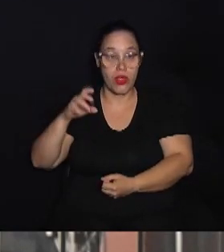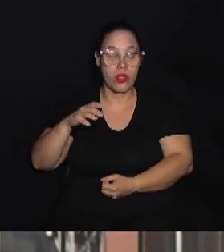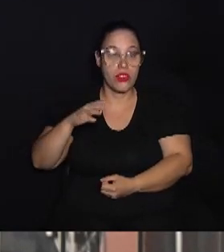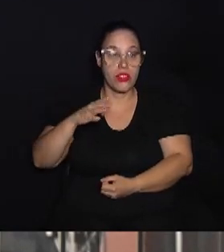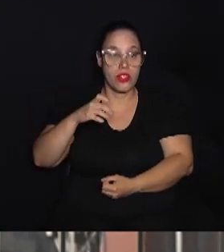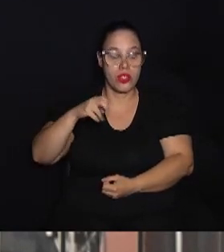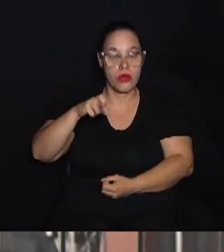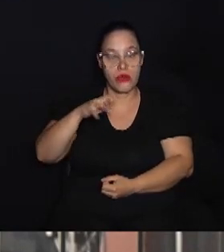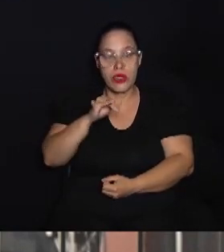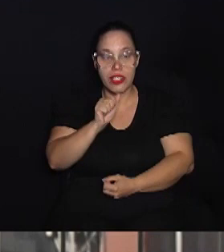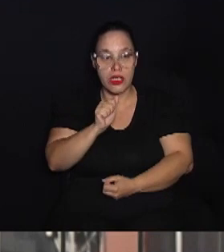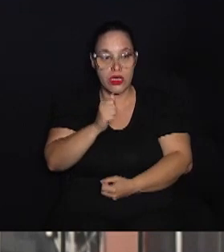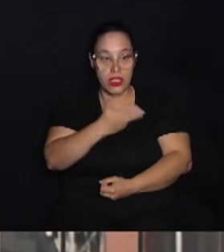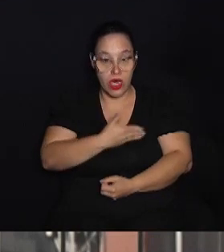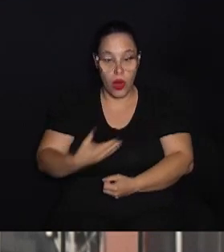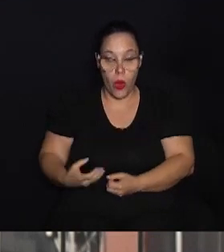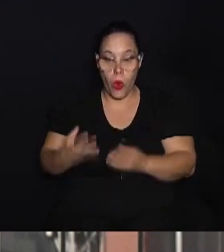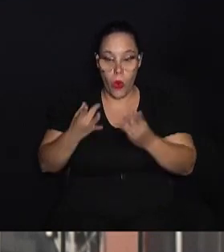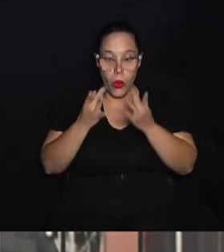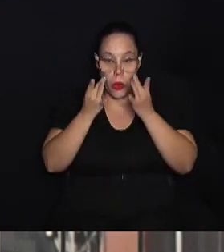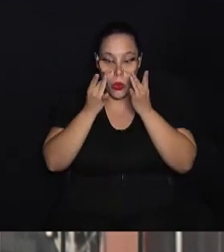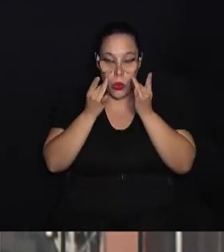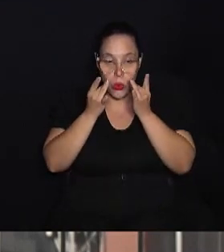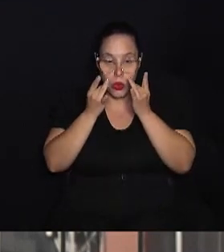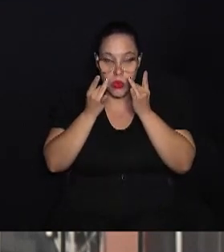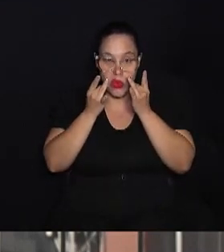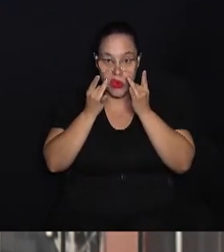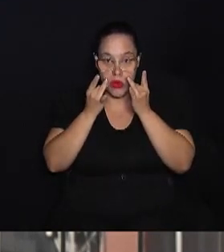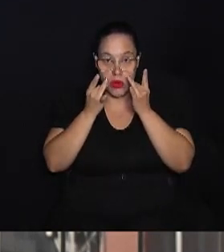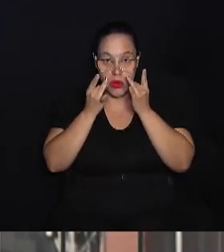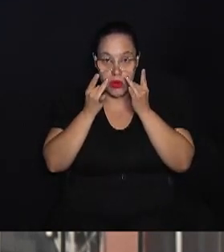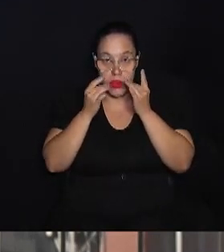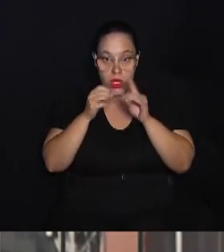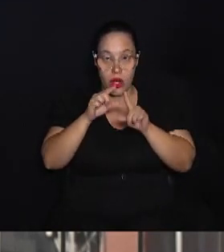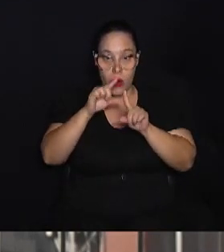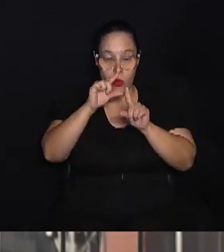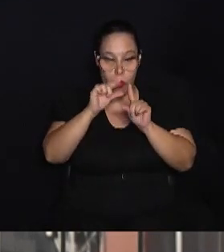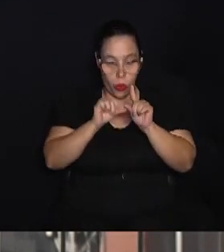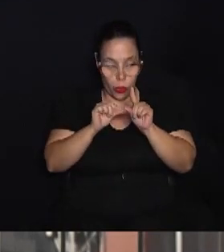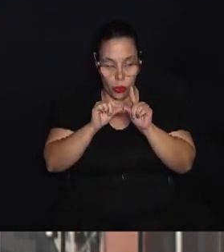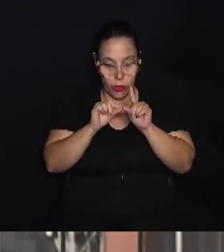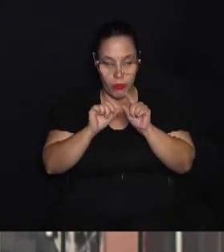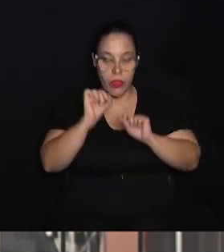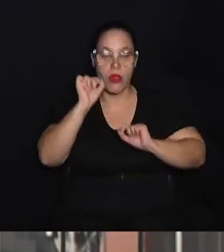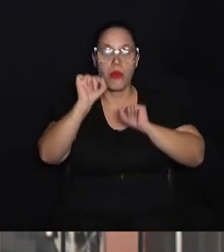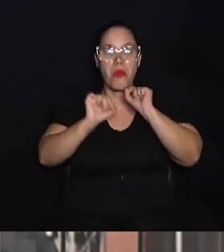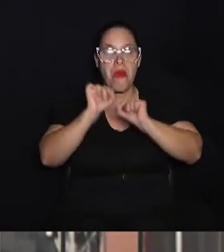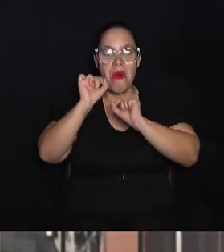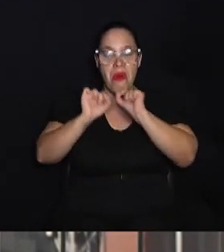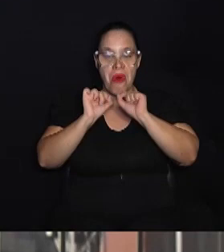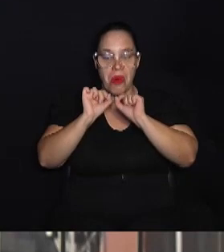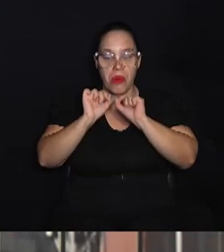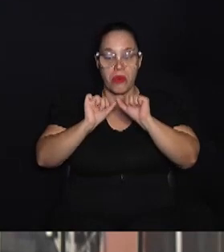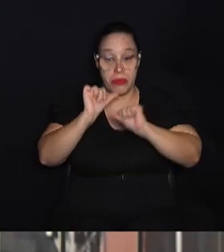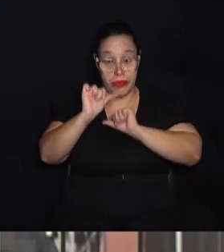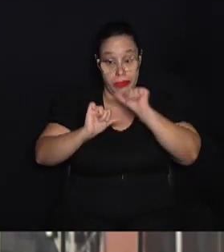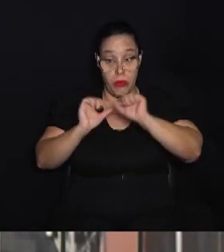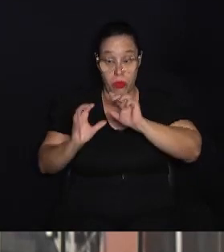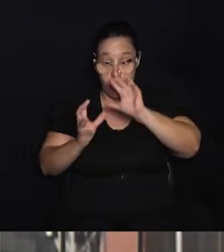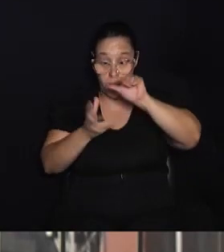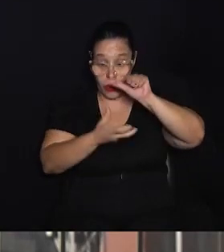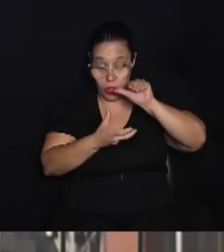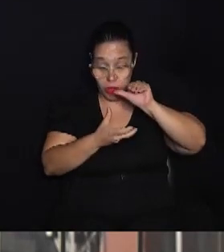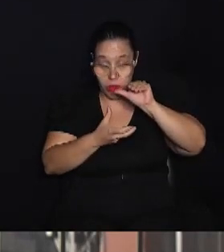emite alertas de baixa umidade do ar. E mais afinal, quais são os efeitos das mudanças